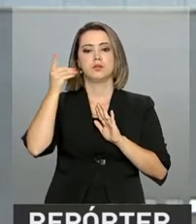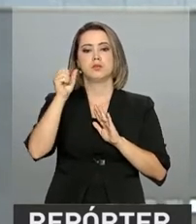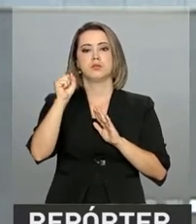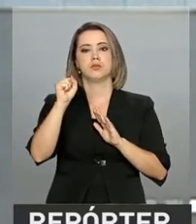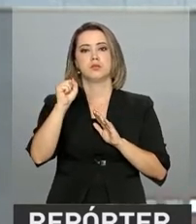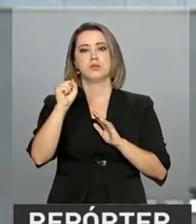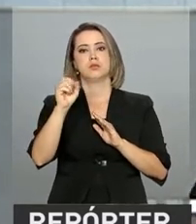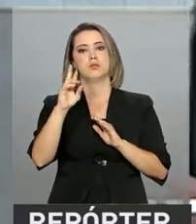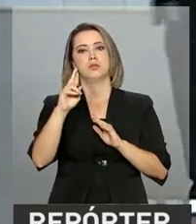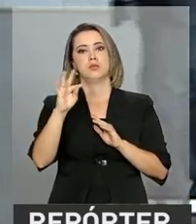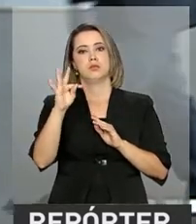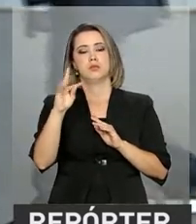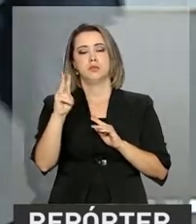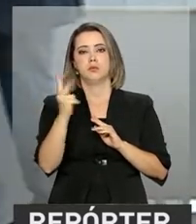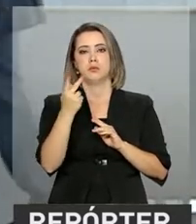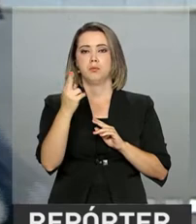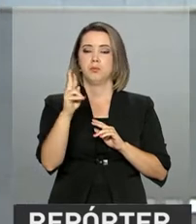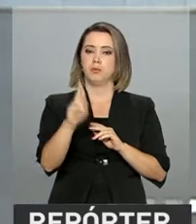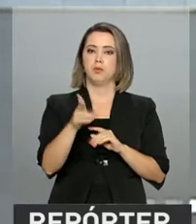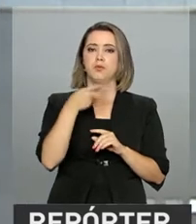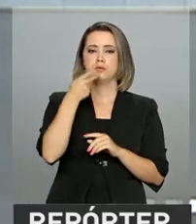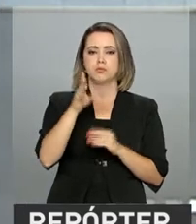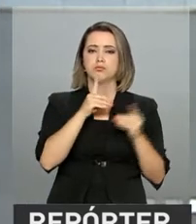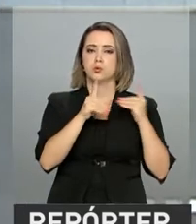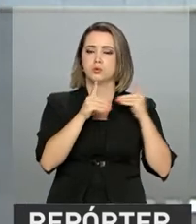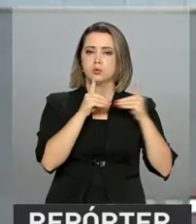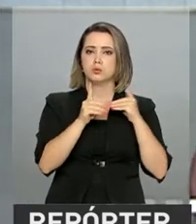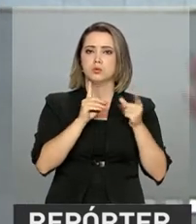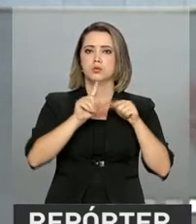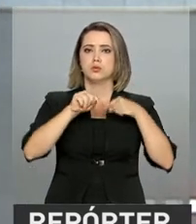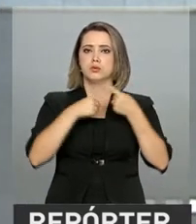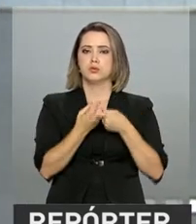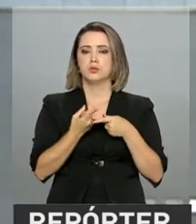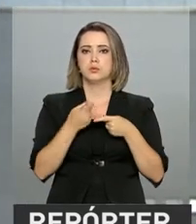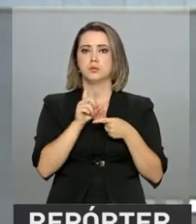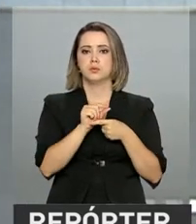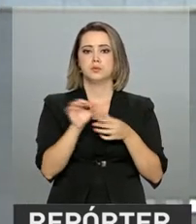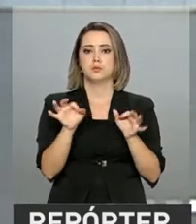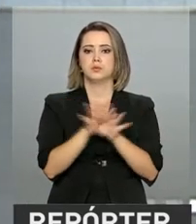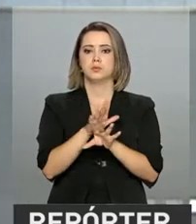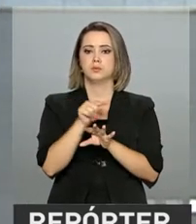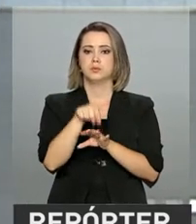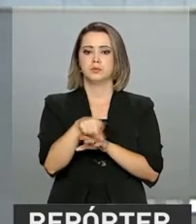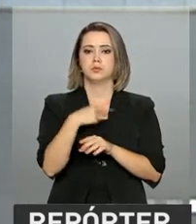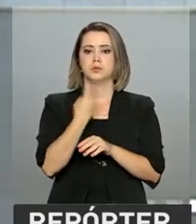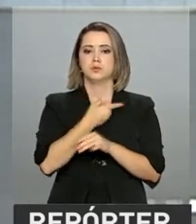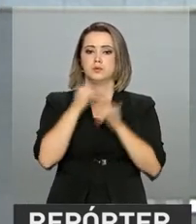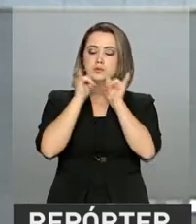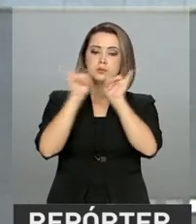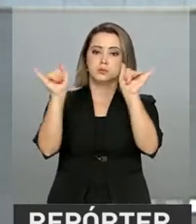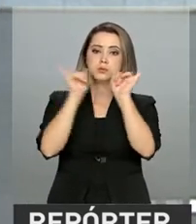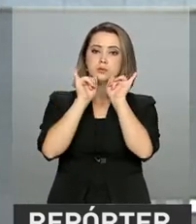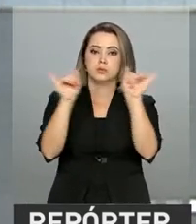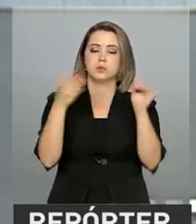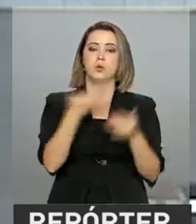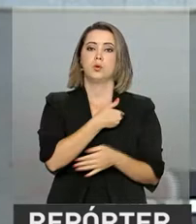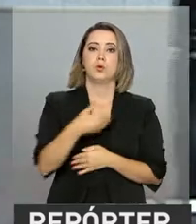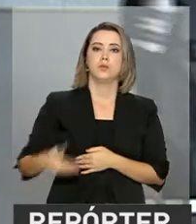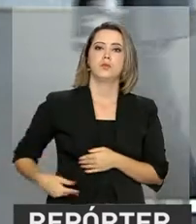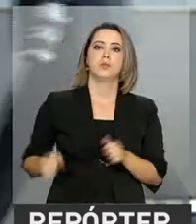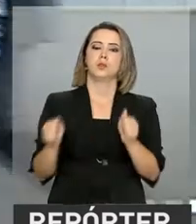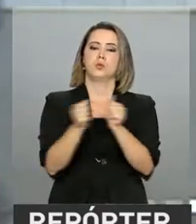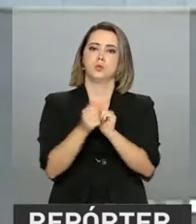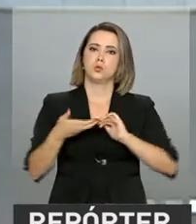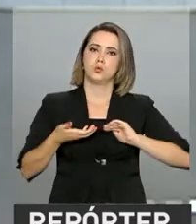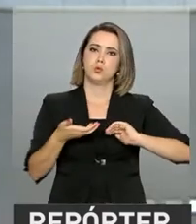fazer as negociações que fossem necessárias e depois ao final nós anunciaríamos governo naturalmente